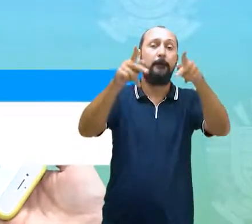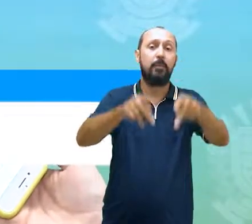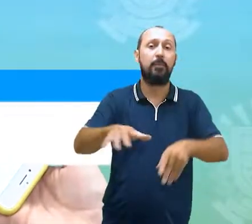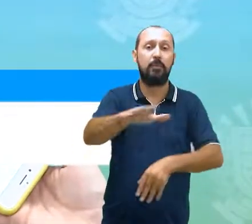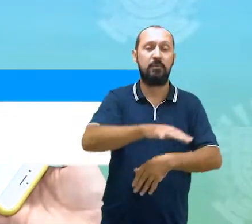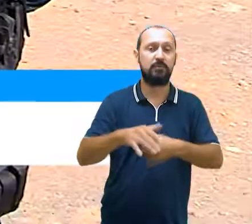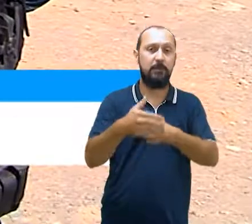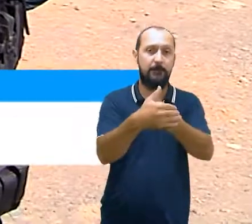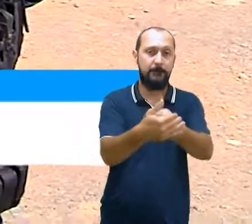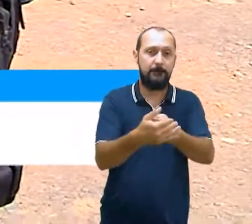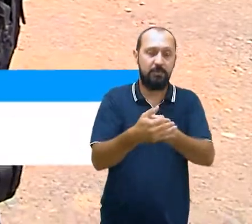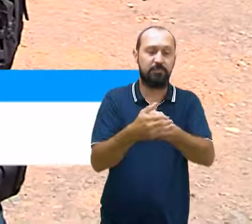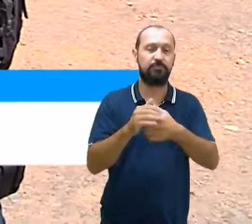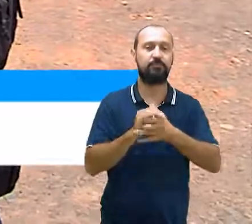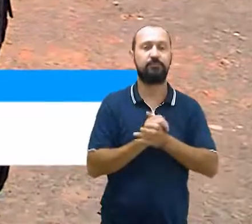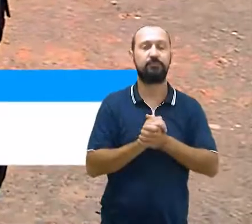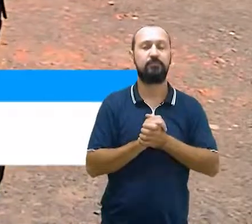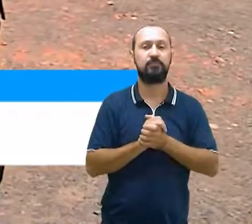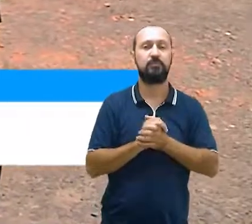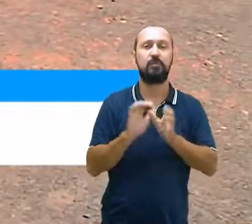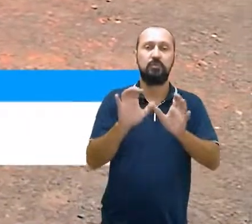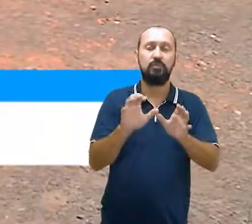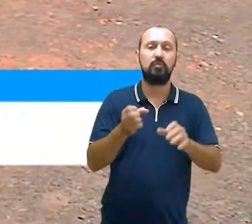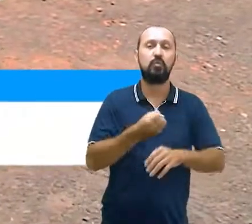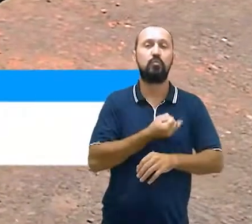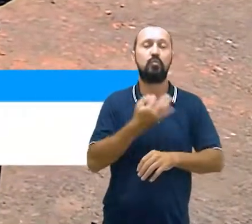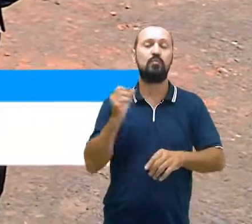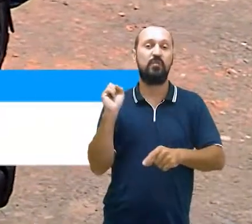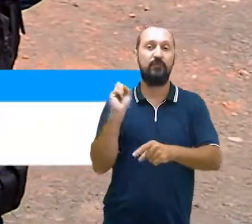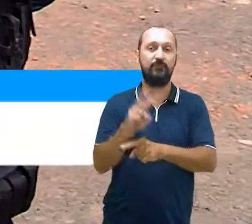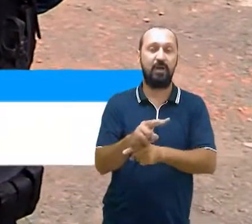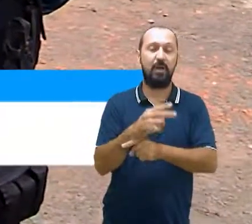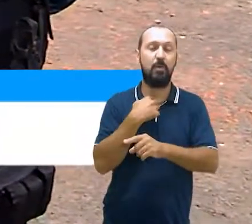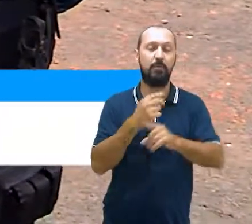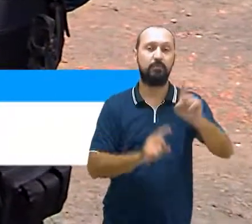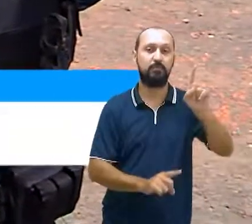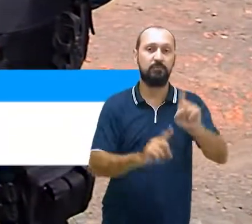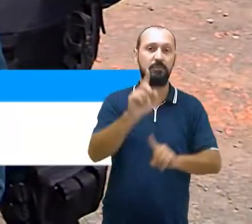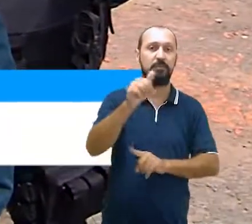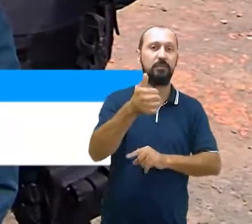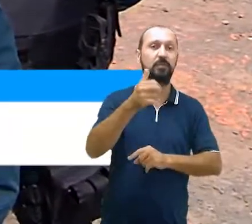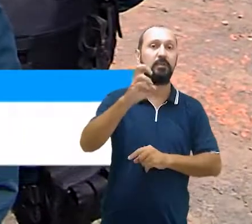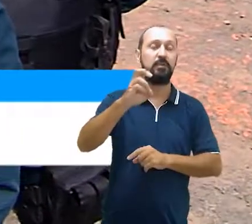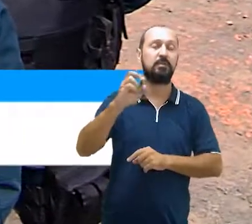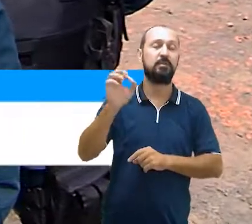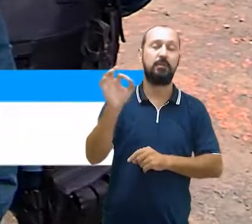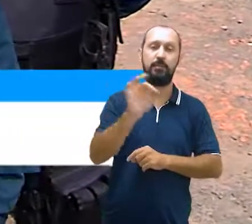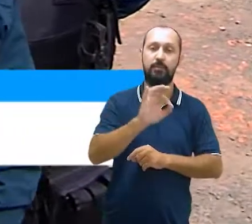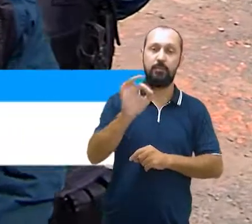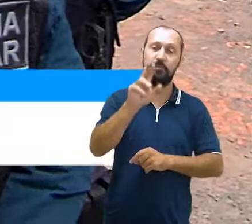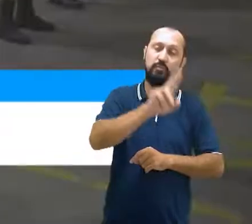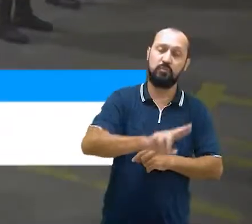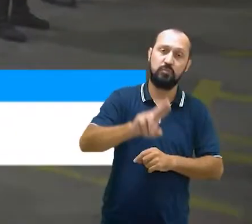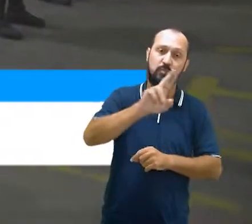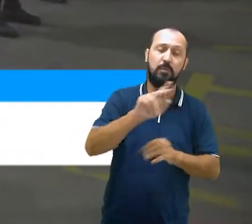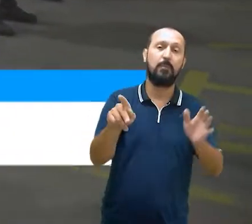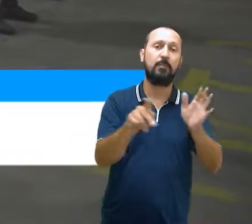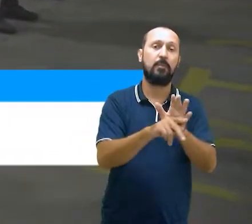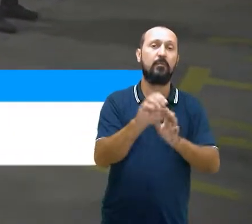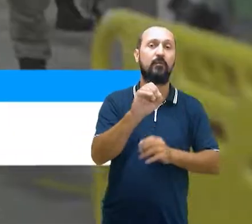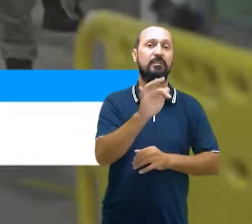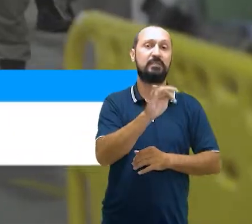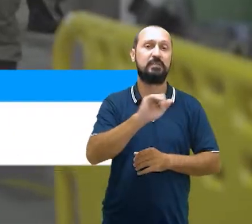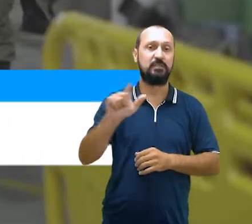nossa população. Há mecanismo para que o número de vagas suplementares não exceda 15% das fixadas para o quadro